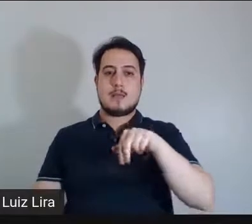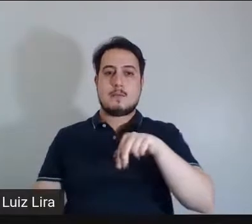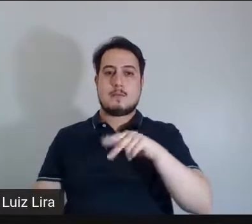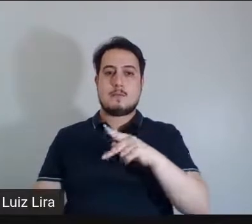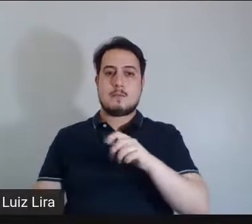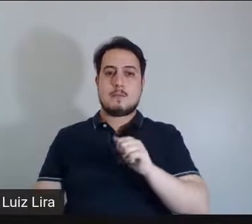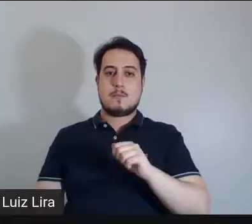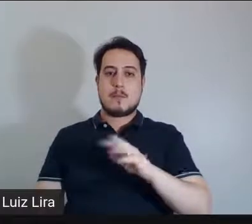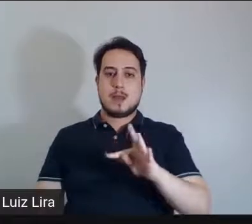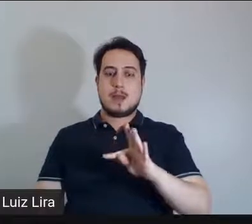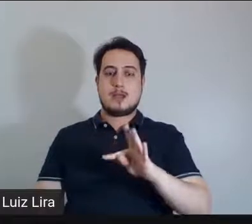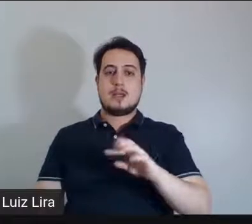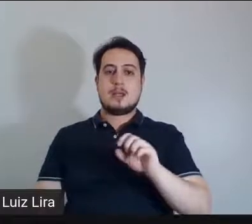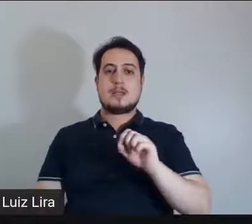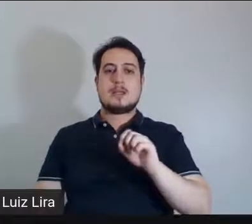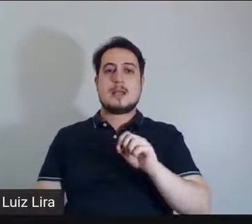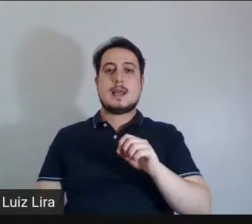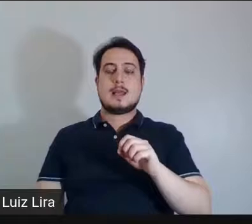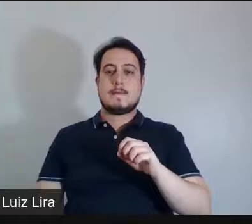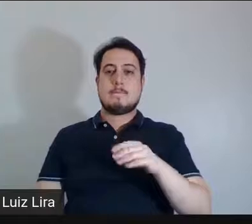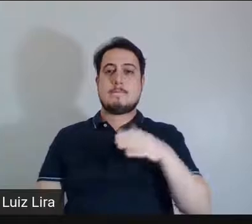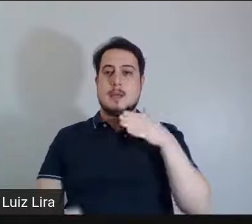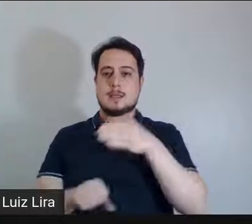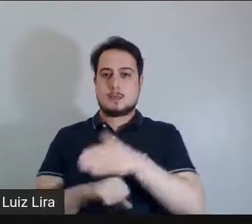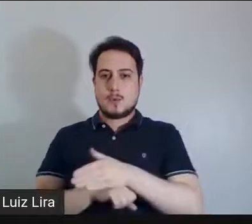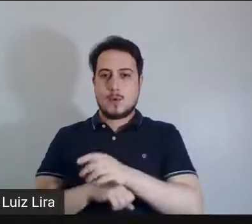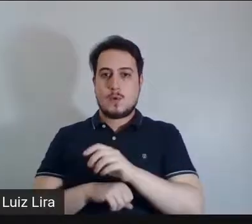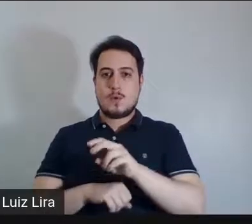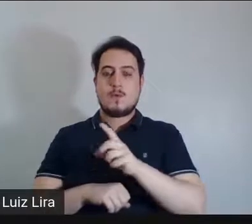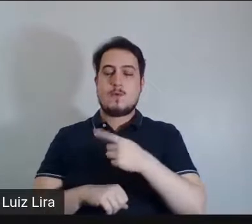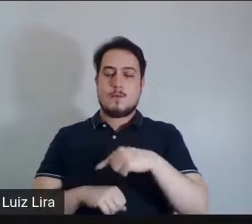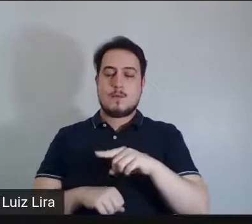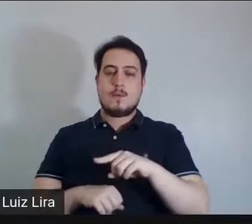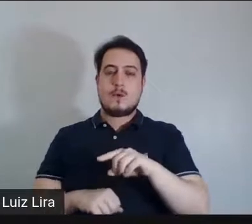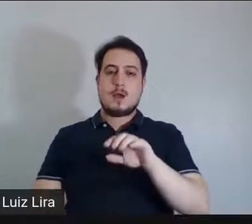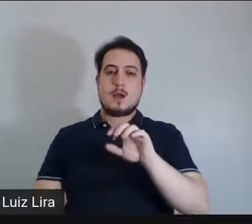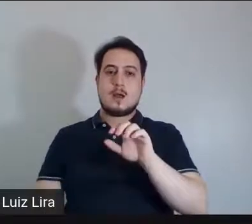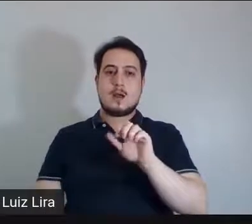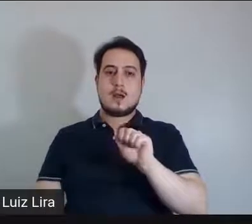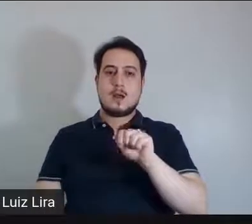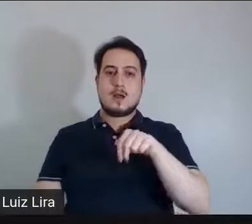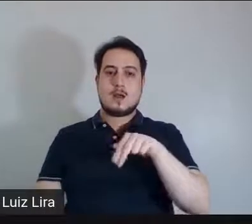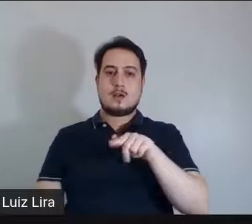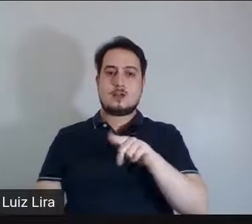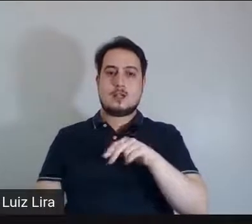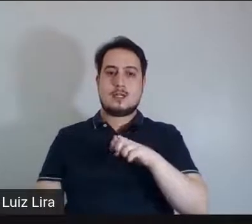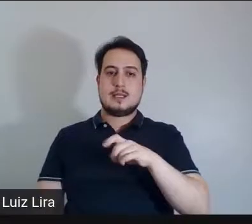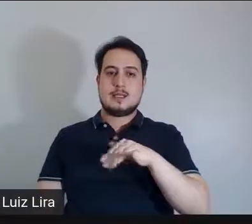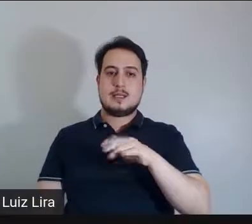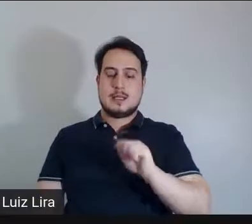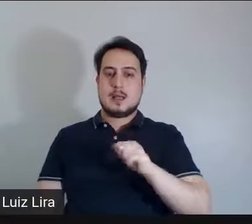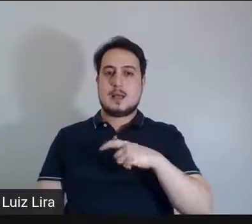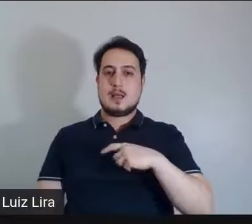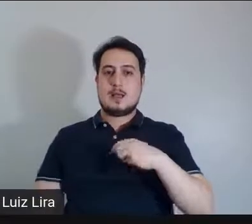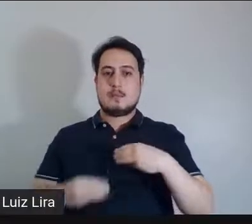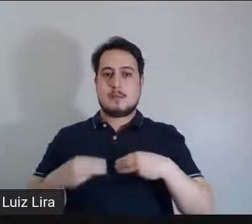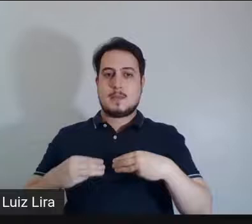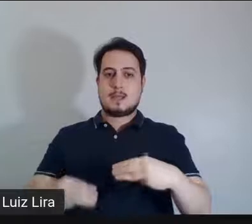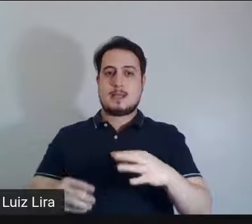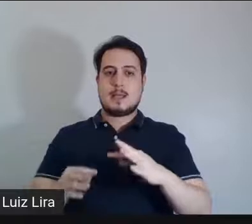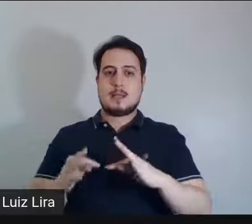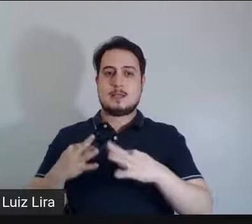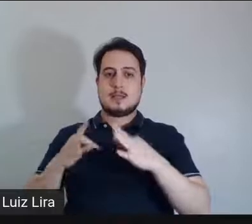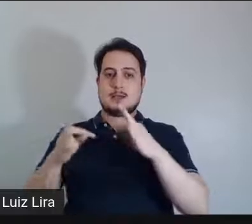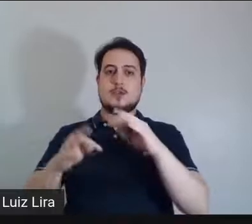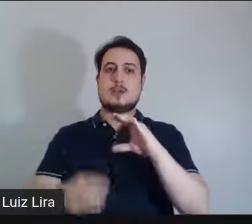a servidora Angelina, que ela é do Ministério do Tecnologia, né, Ciência